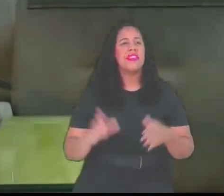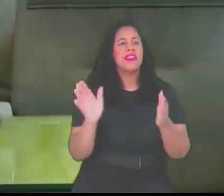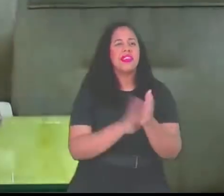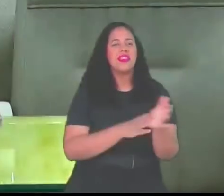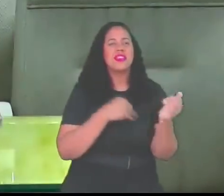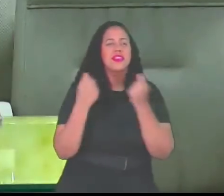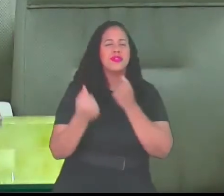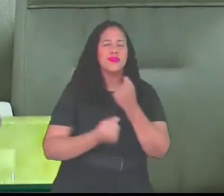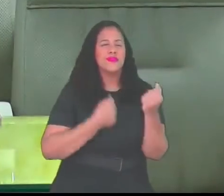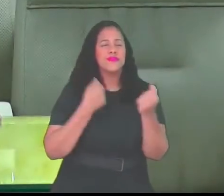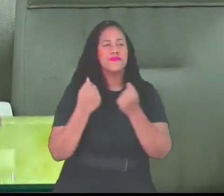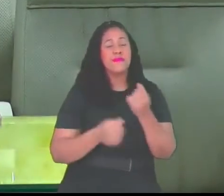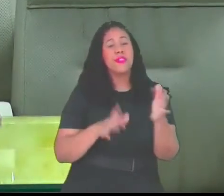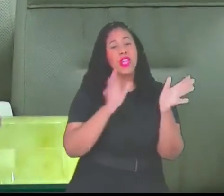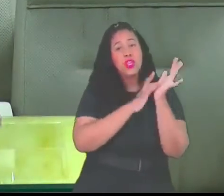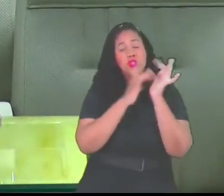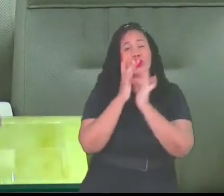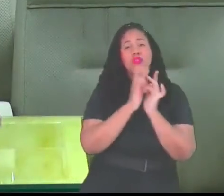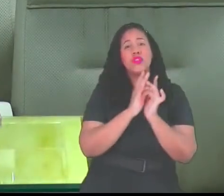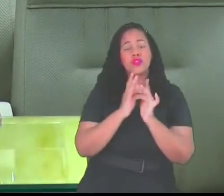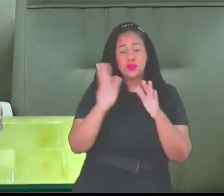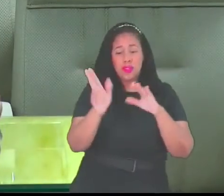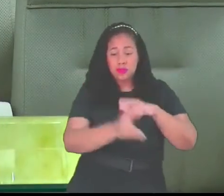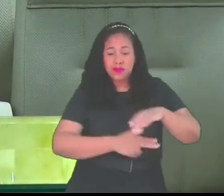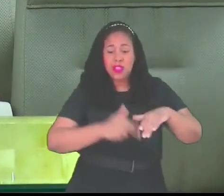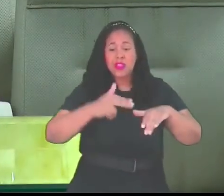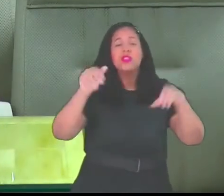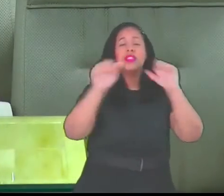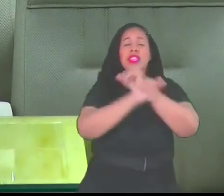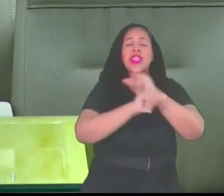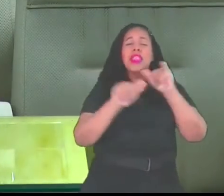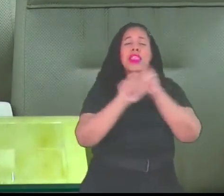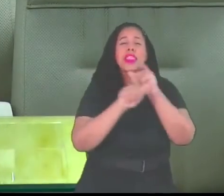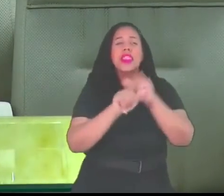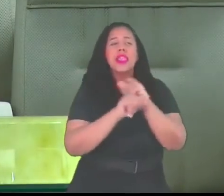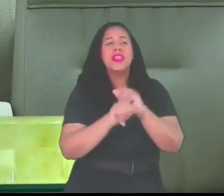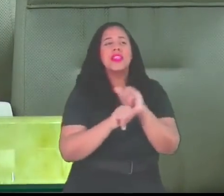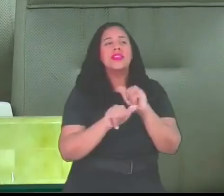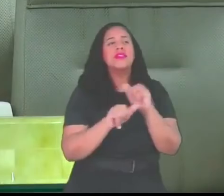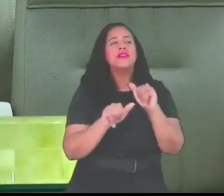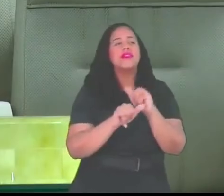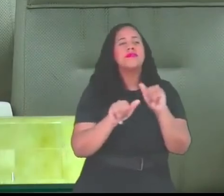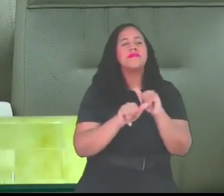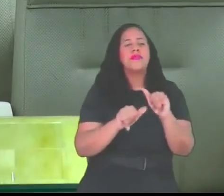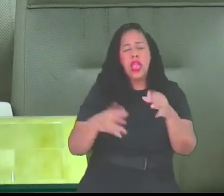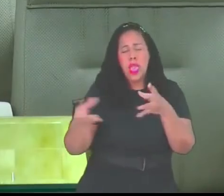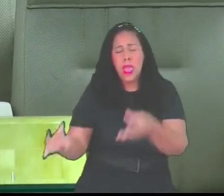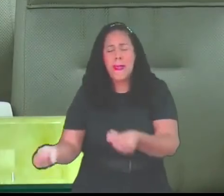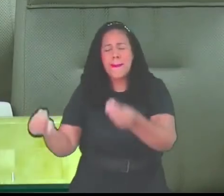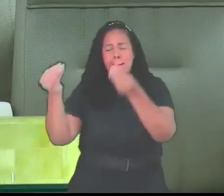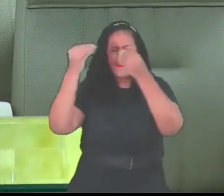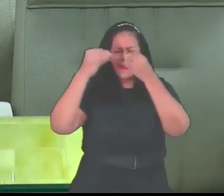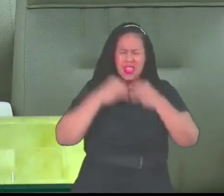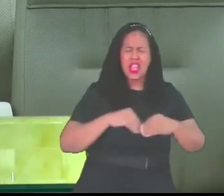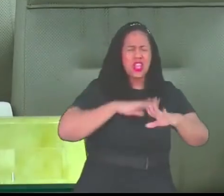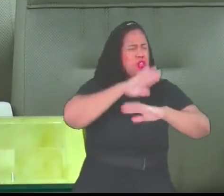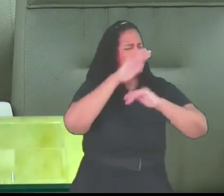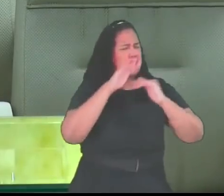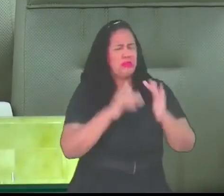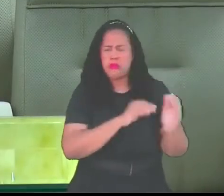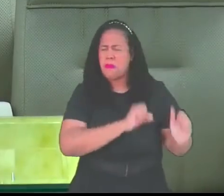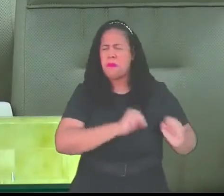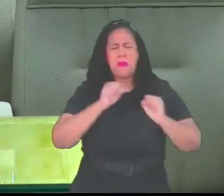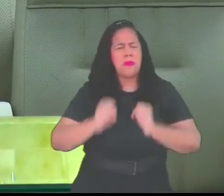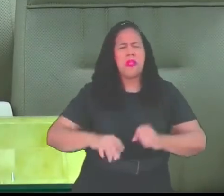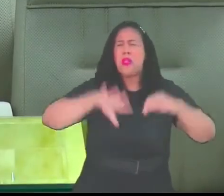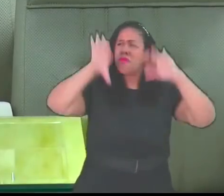Aleluia. Jesus, quando ressuscitou, disse: é-me dado todo o poder no